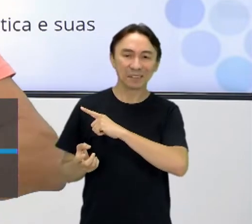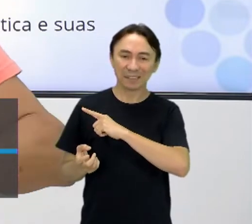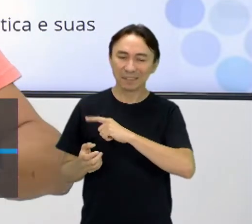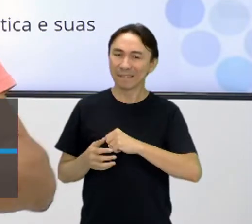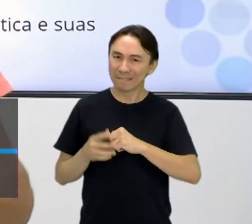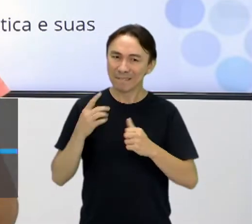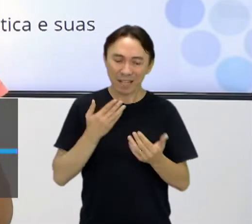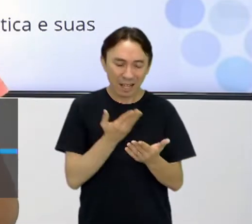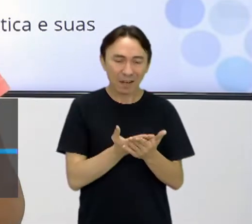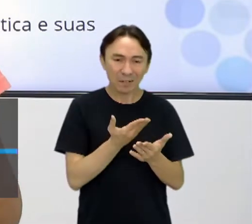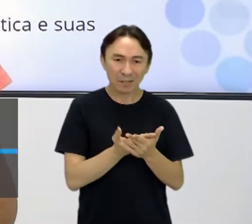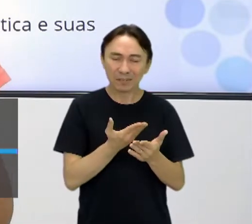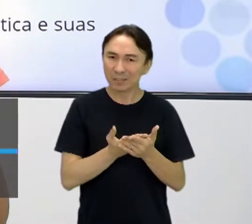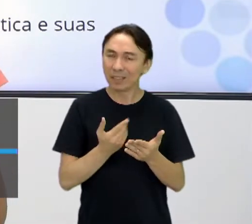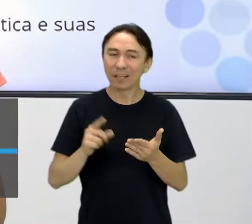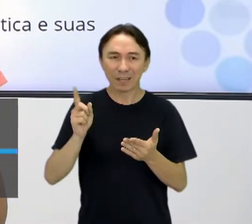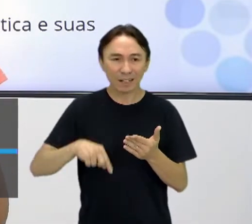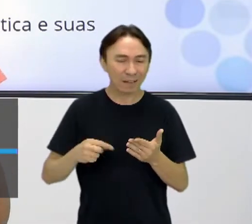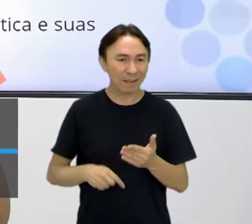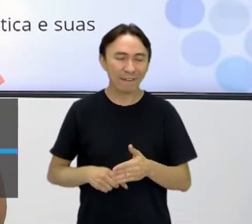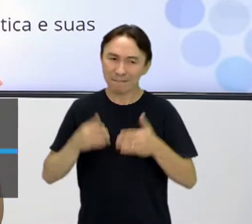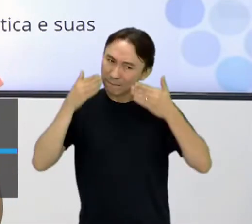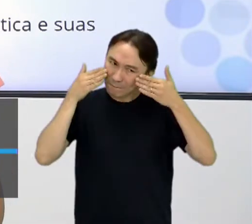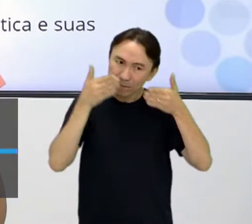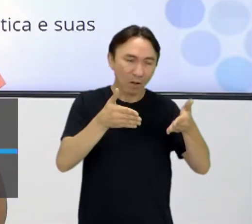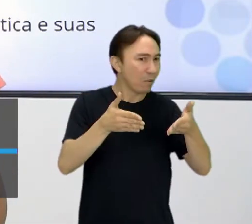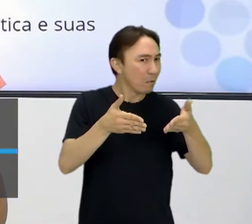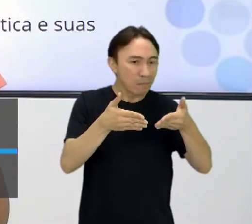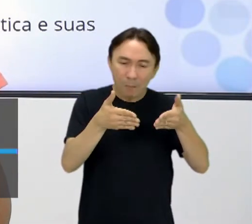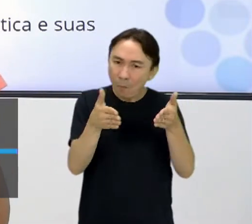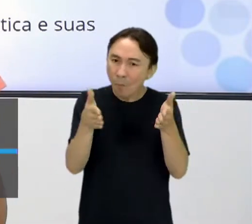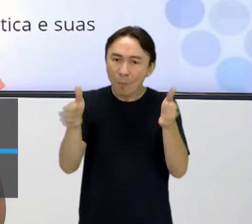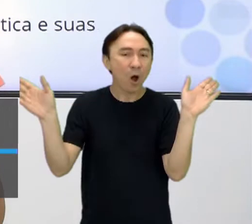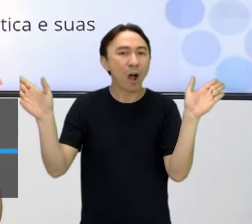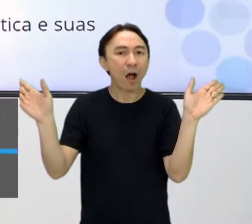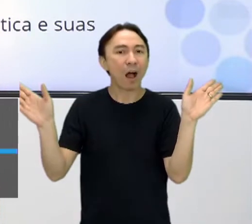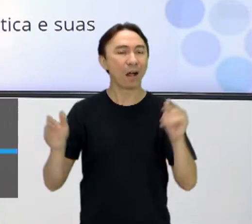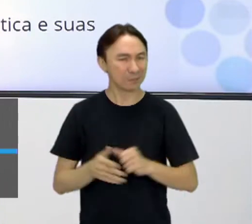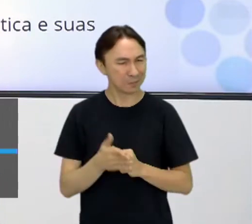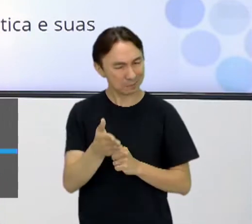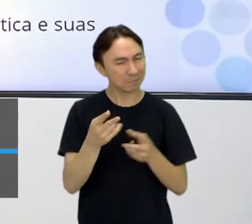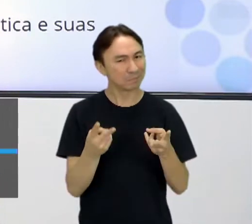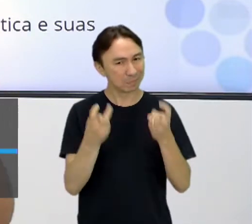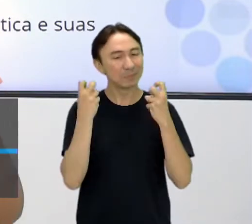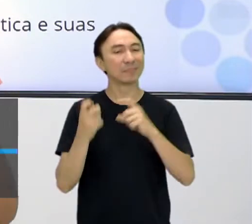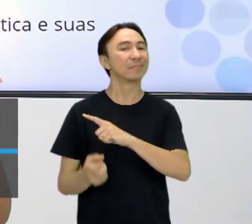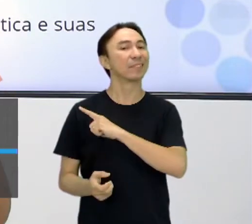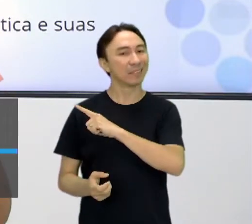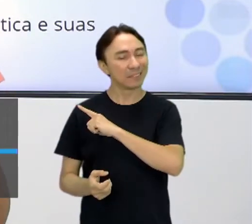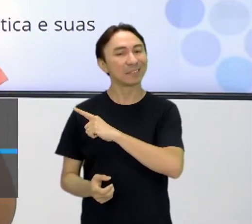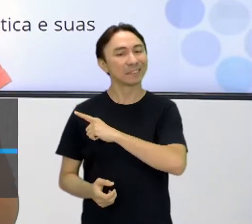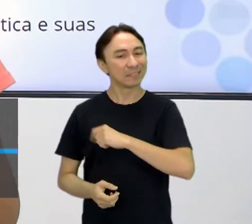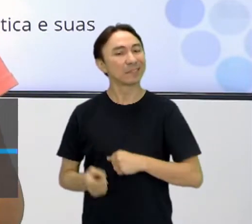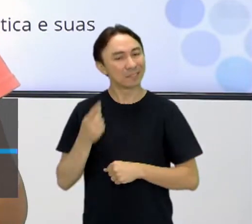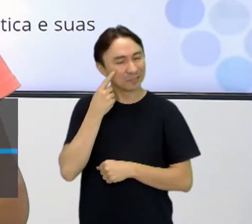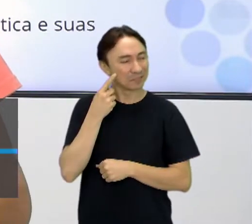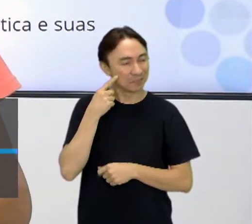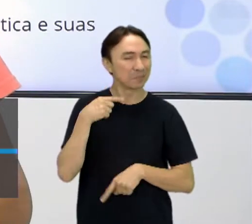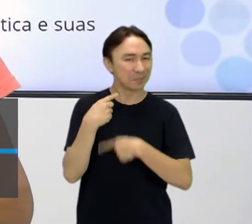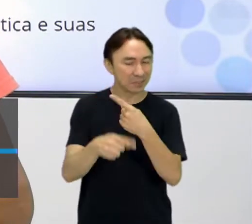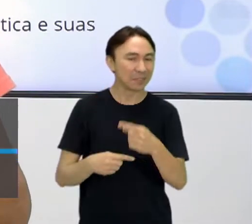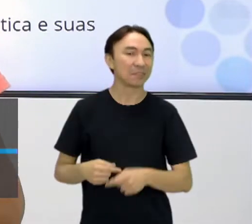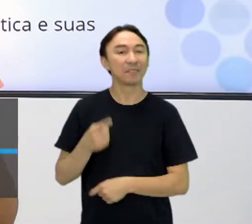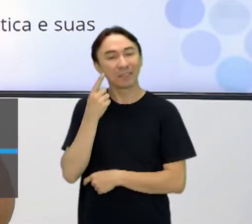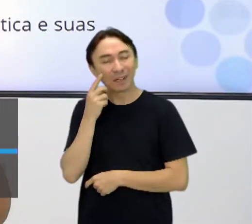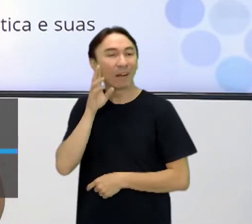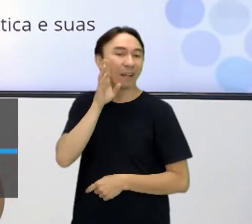se expande, ele vai muito além disso, como vocês vão perceber, tudo bem? Então é uma questão bastante legal, bastante importante,